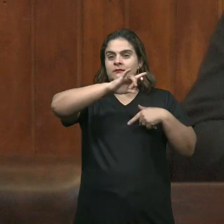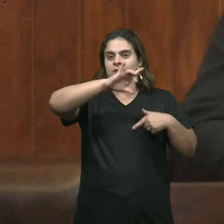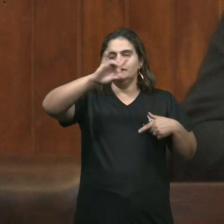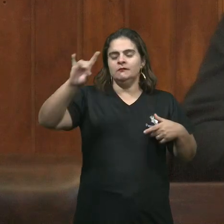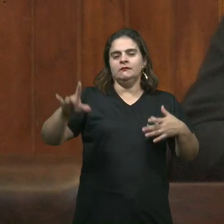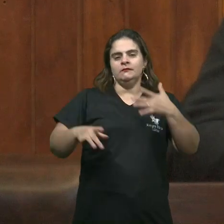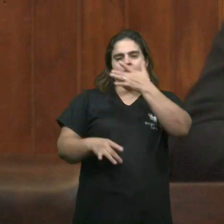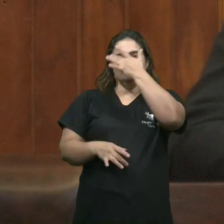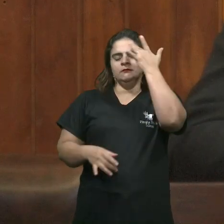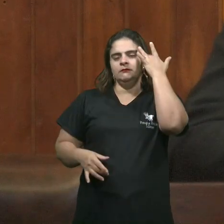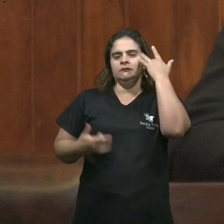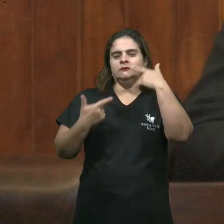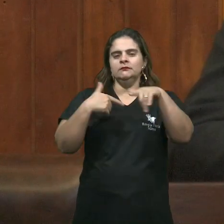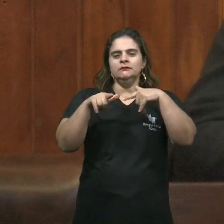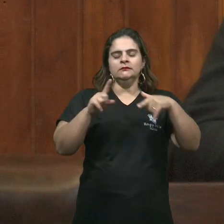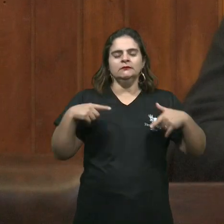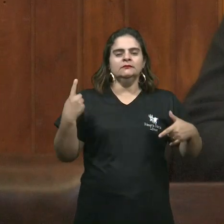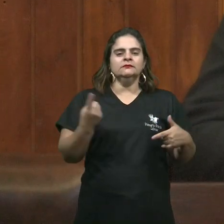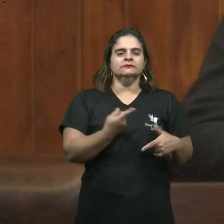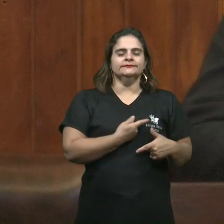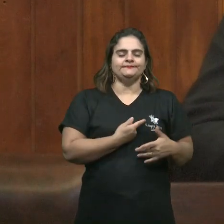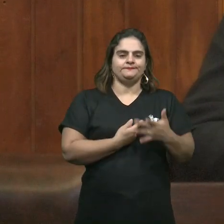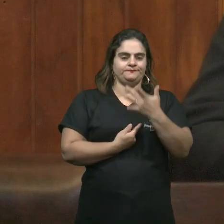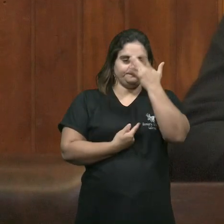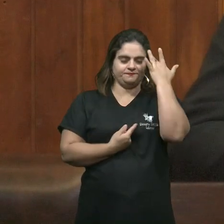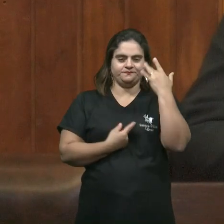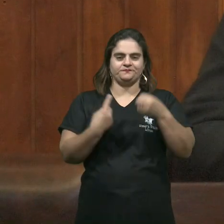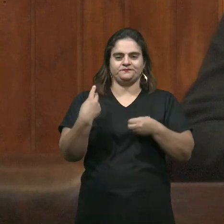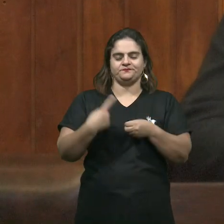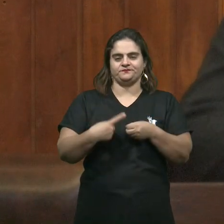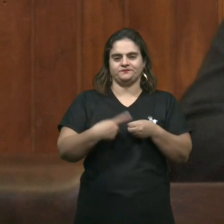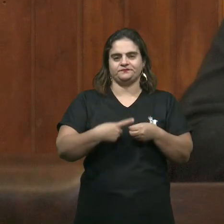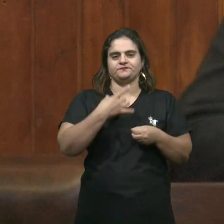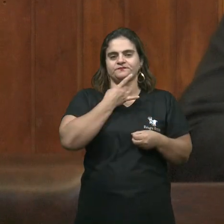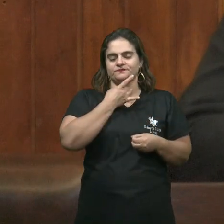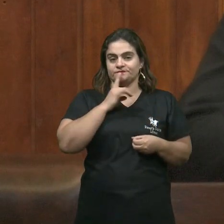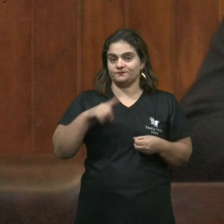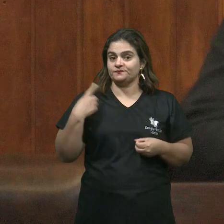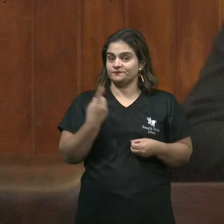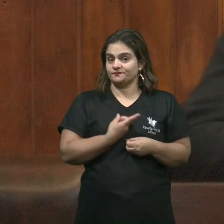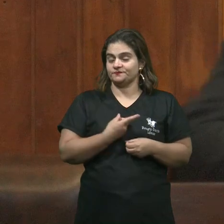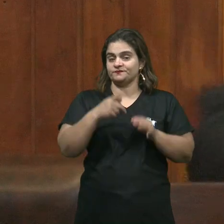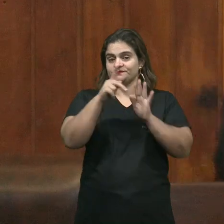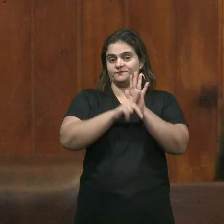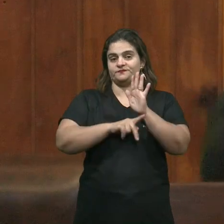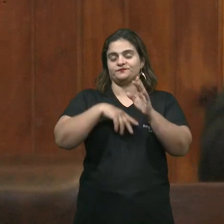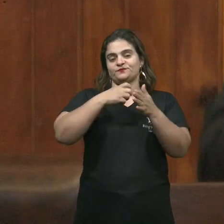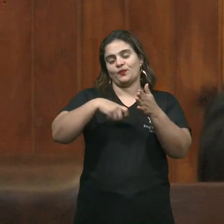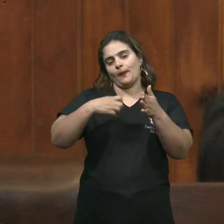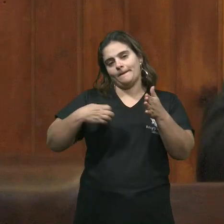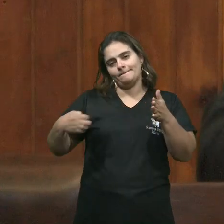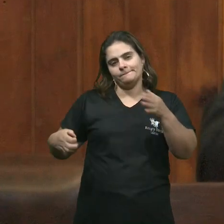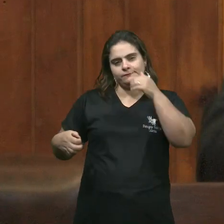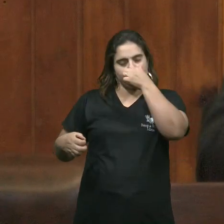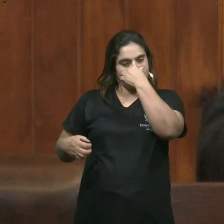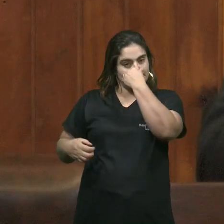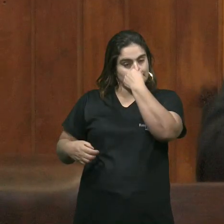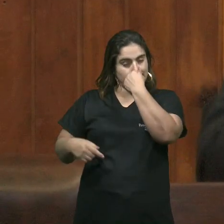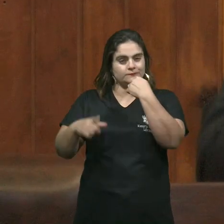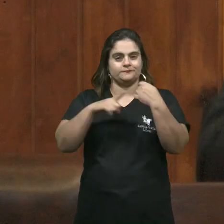públicos que oferecemos à nossa população. Esse nosso projeto de emenda prevê punição